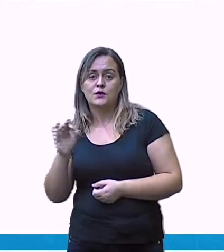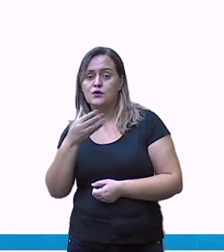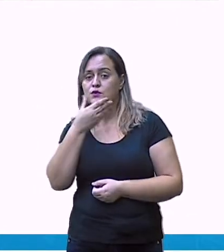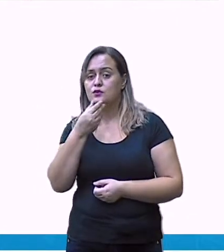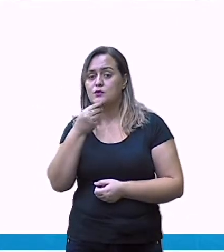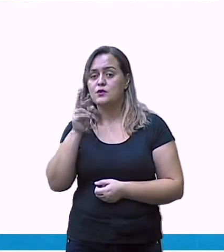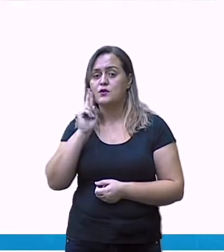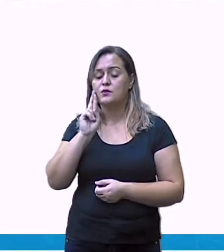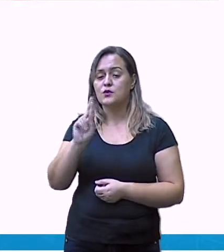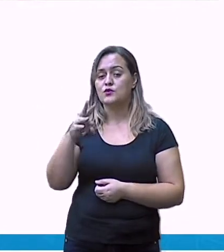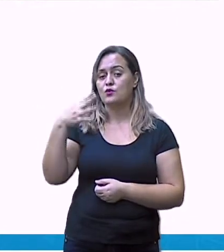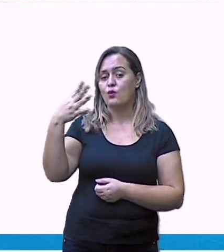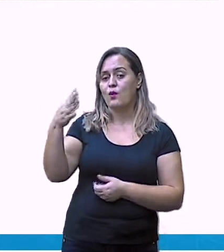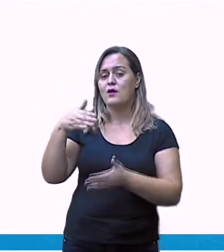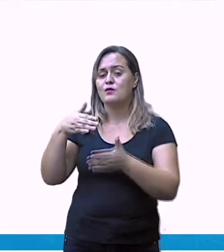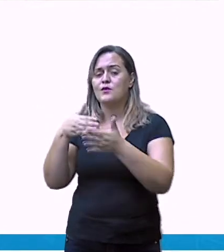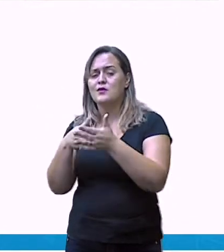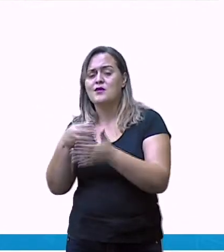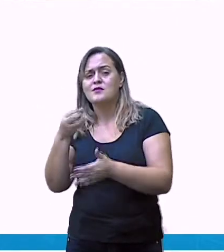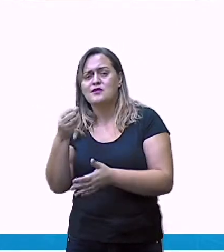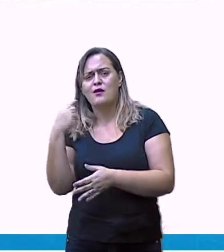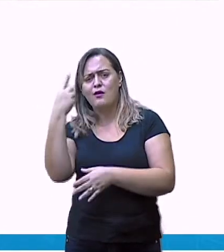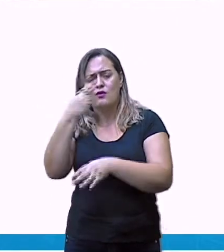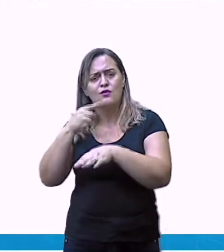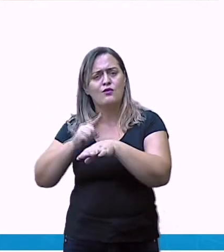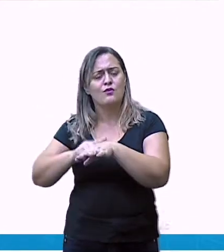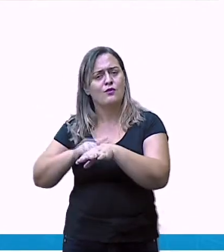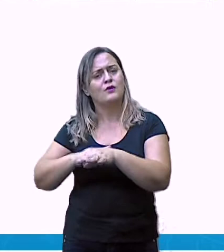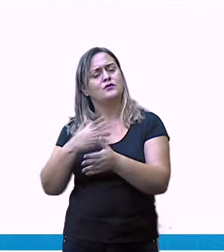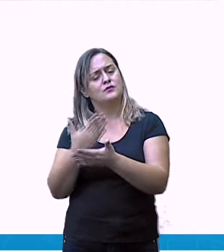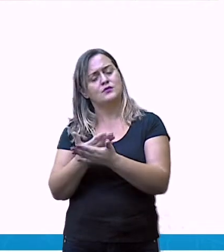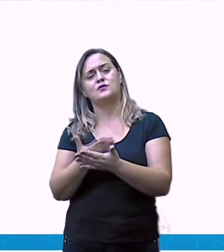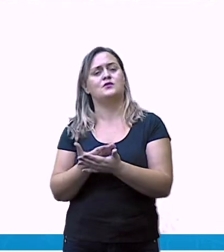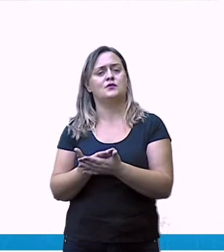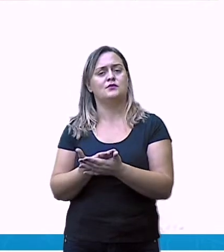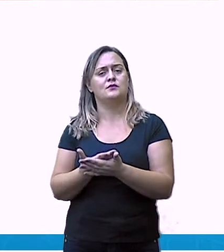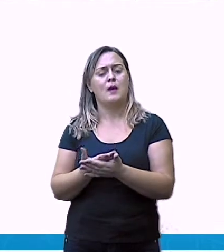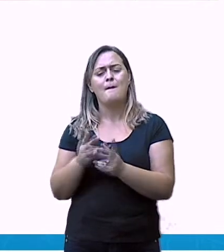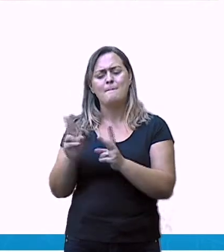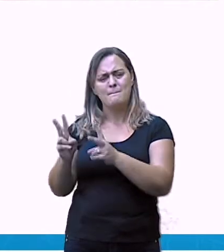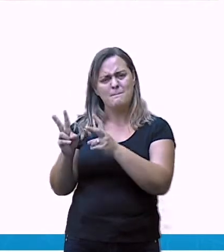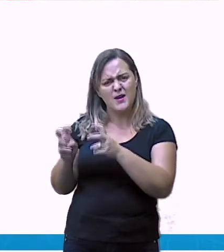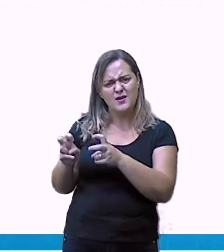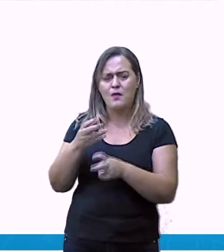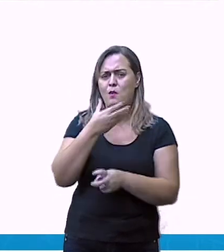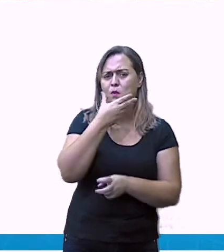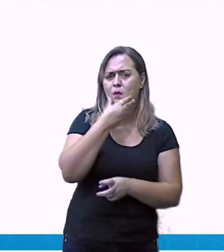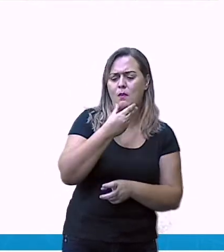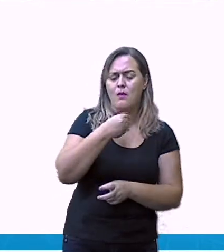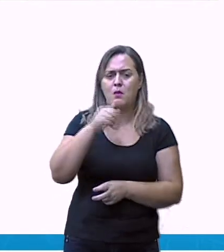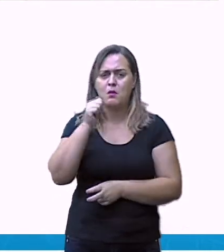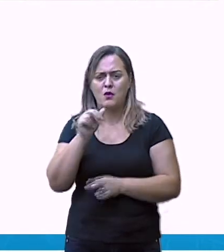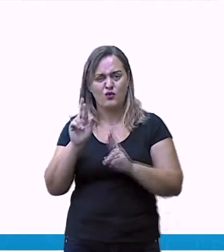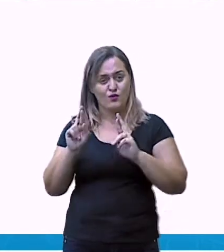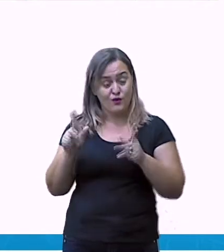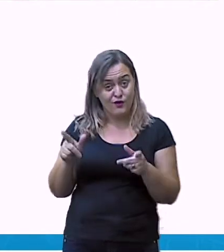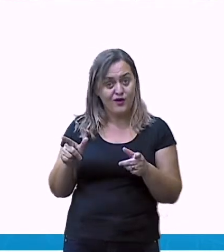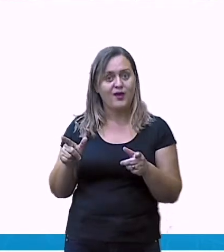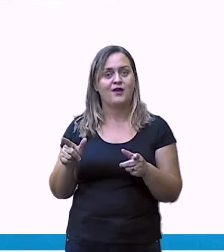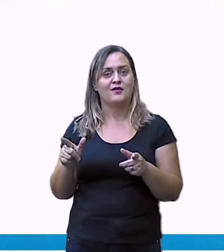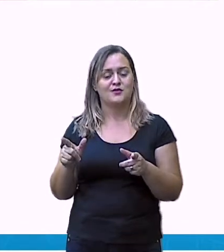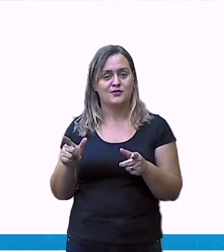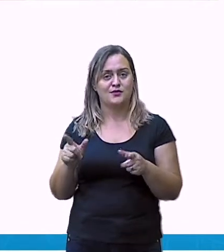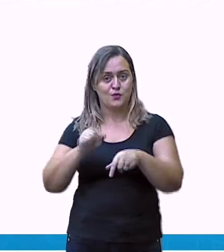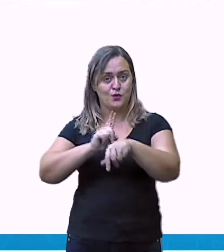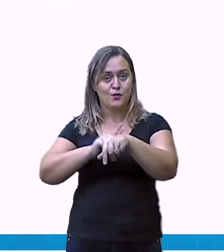Então, tem uma diferença aqui nos horários de estudos entre as meninas e os meninos. Lembrando que essa